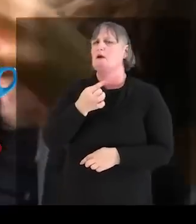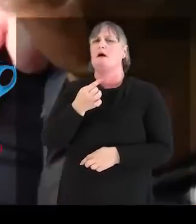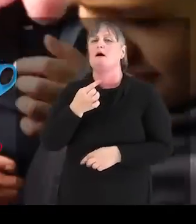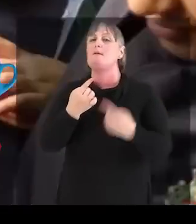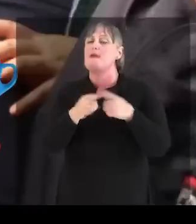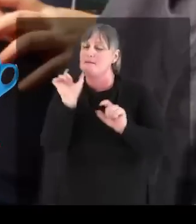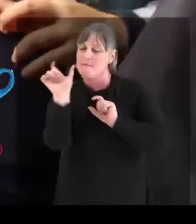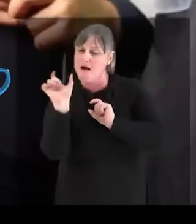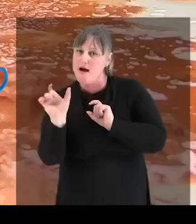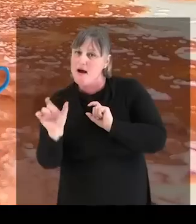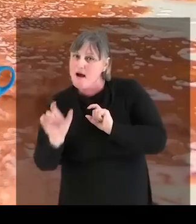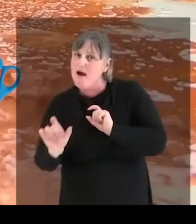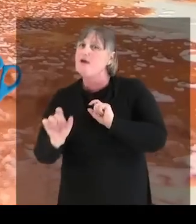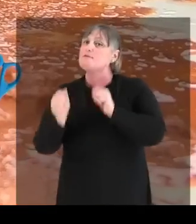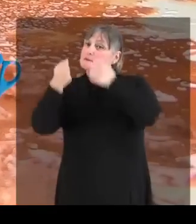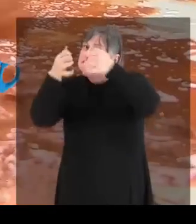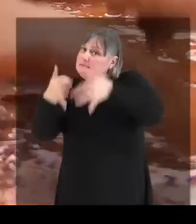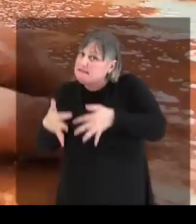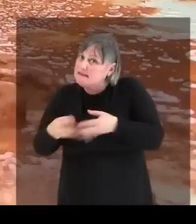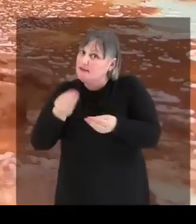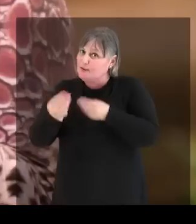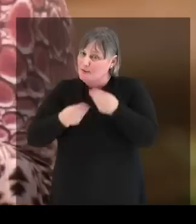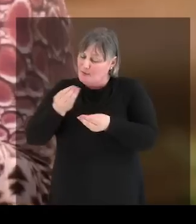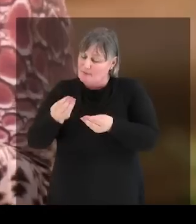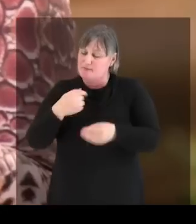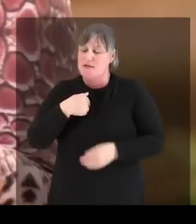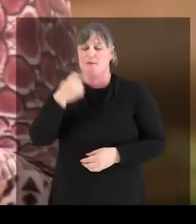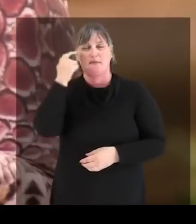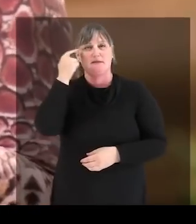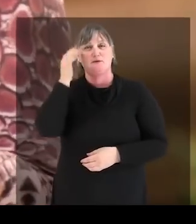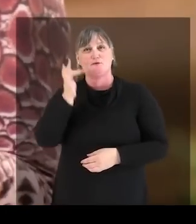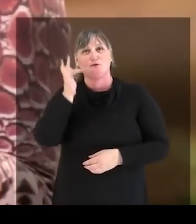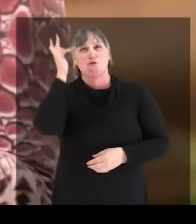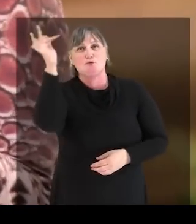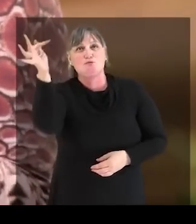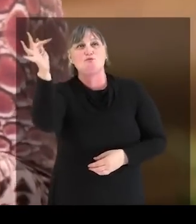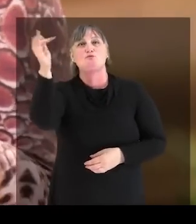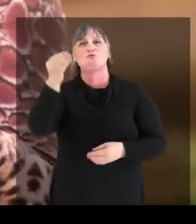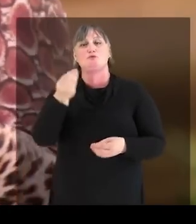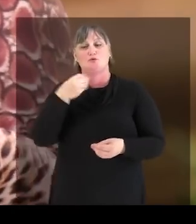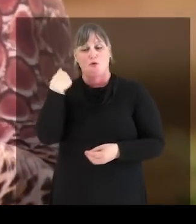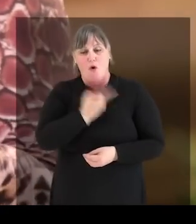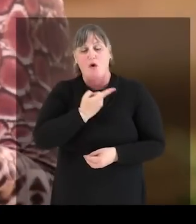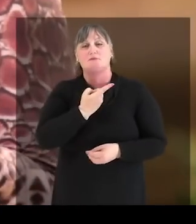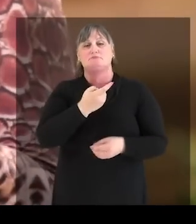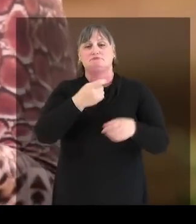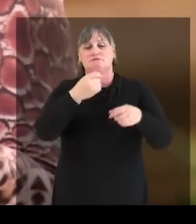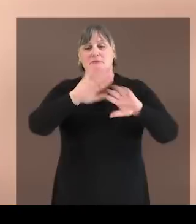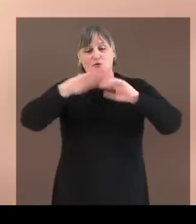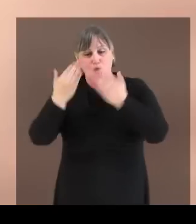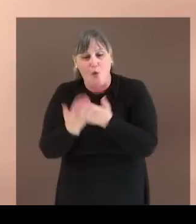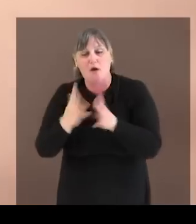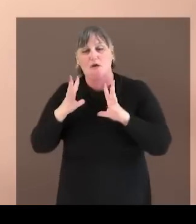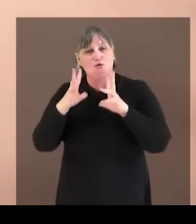Nós interpretamos cada palavra que a diretriz diz. Quando eu penso daqui no futuro, um ponto é que todas as nossas